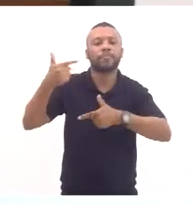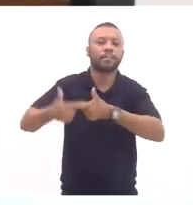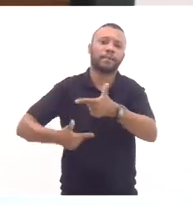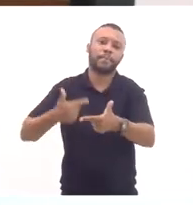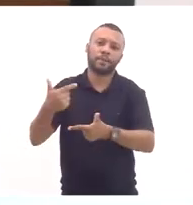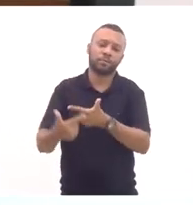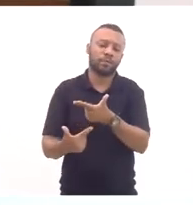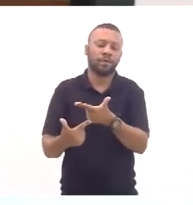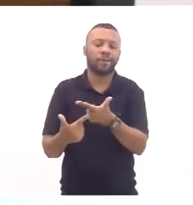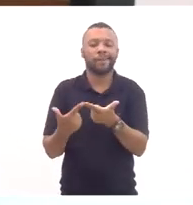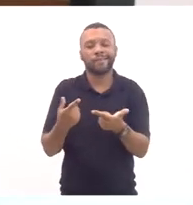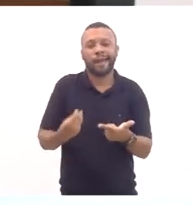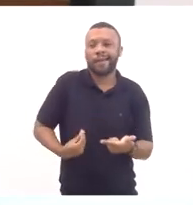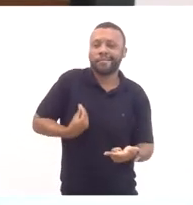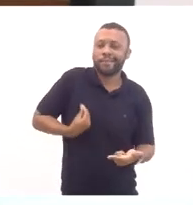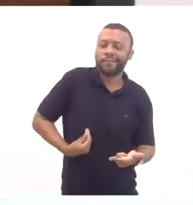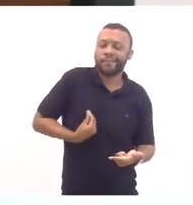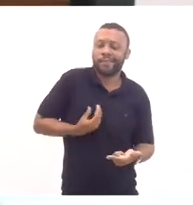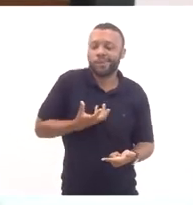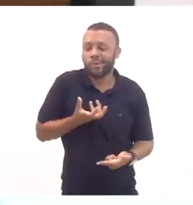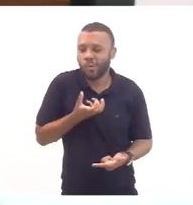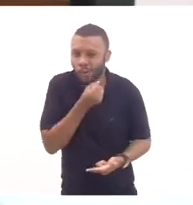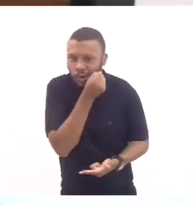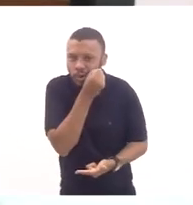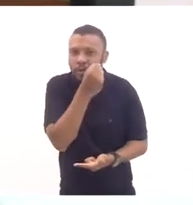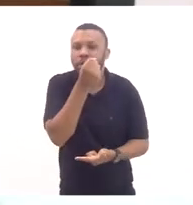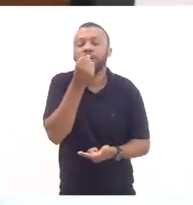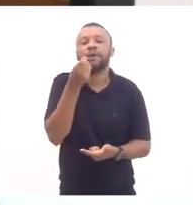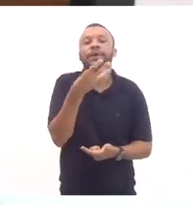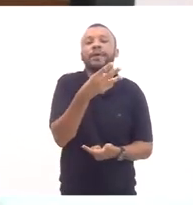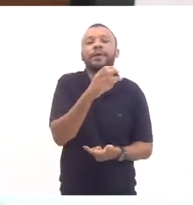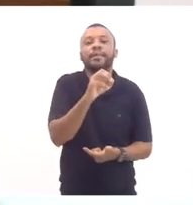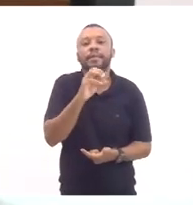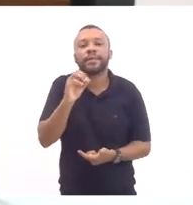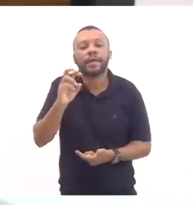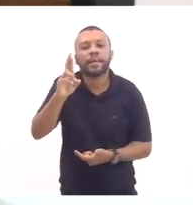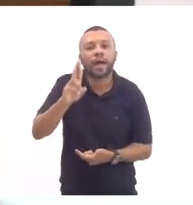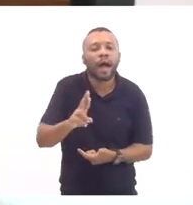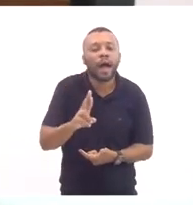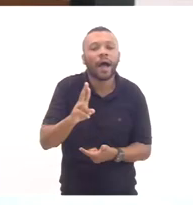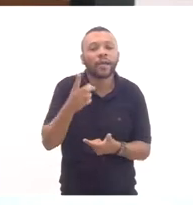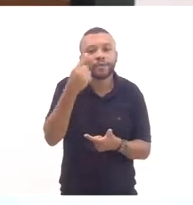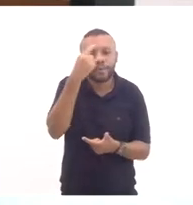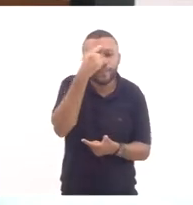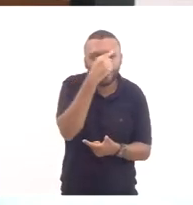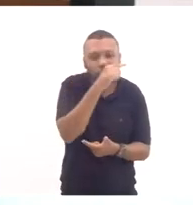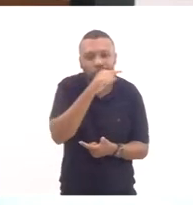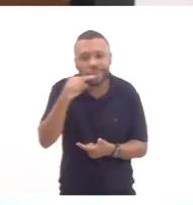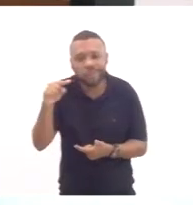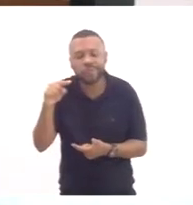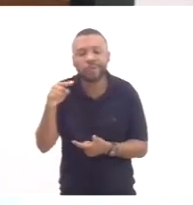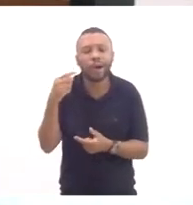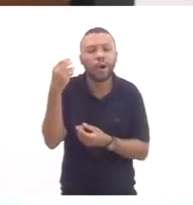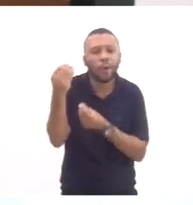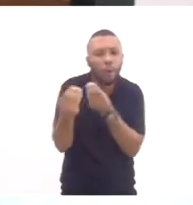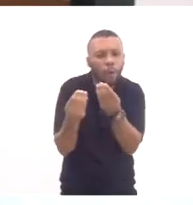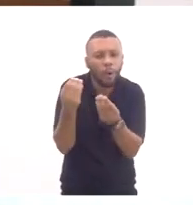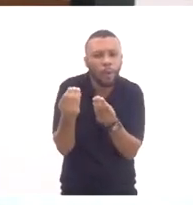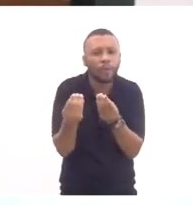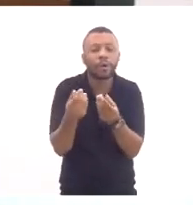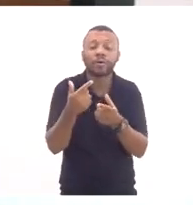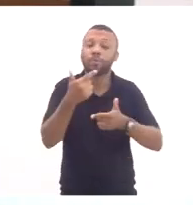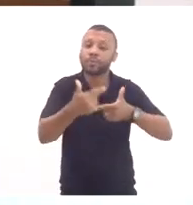vai sobreviver com R$ 300 por semana? Como que um